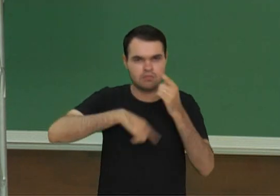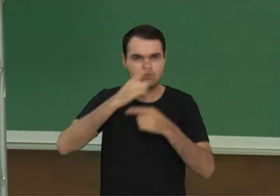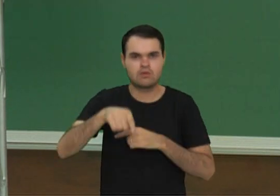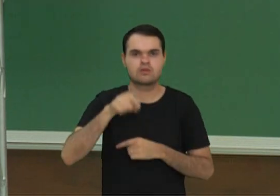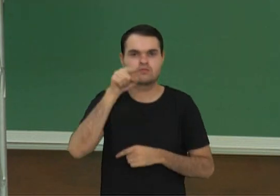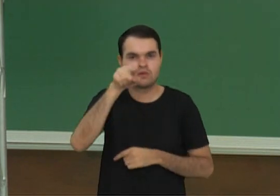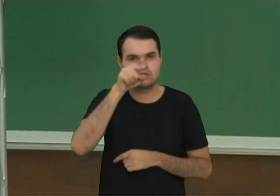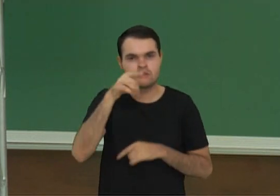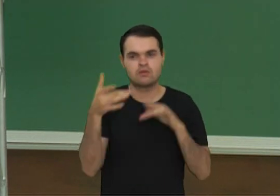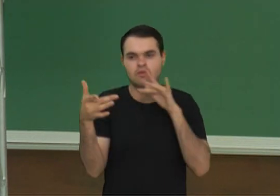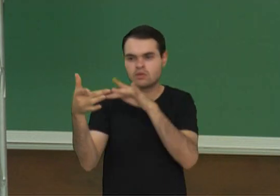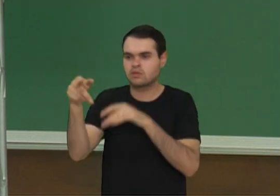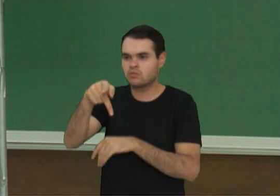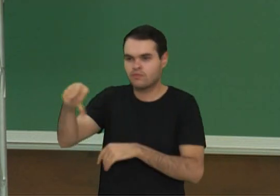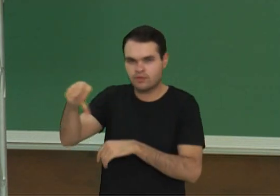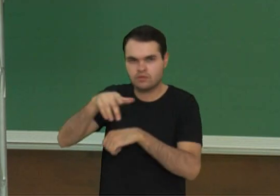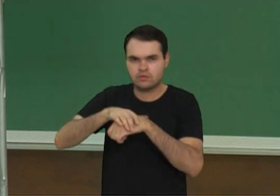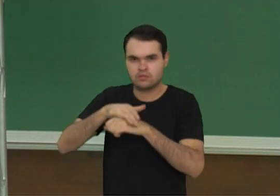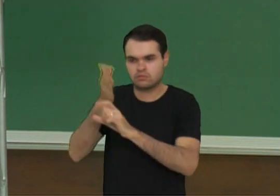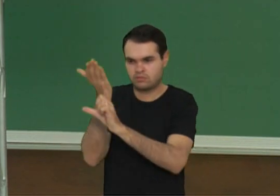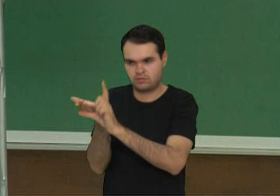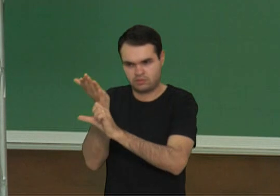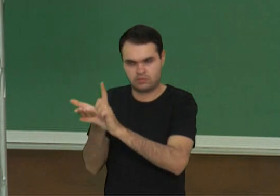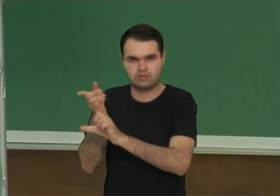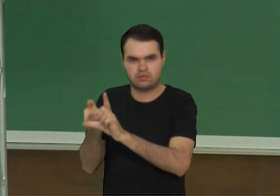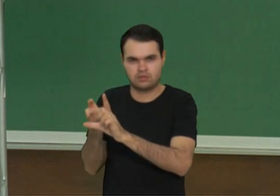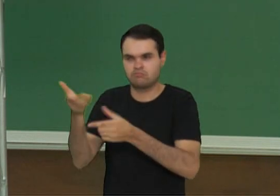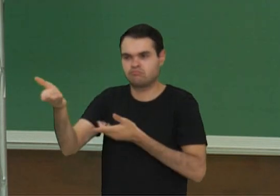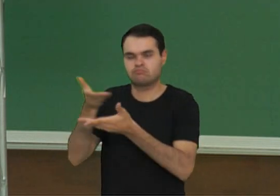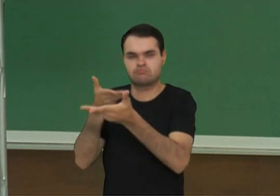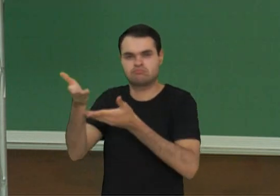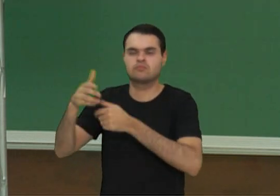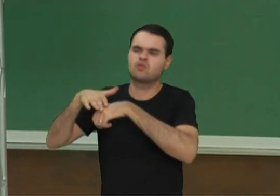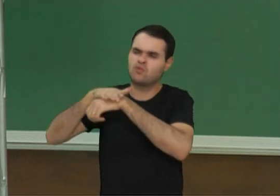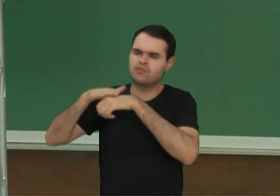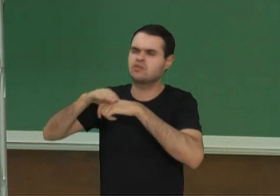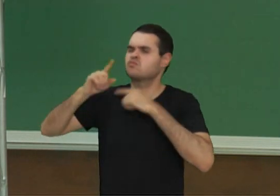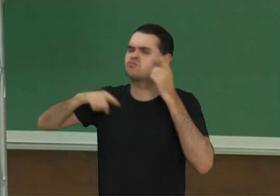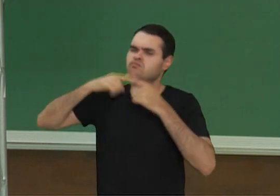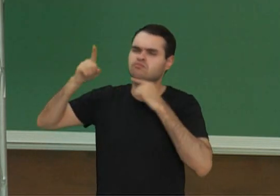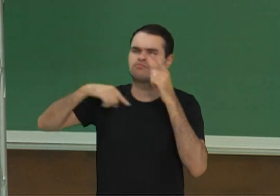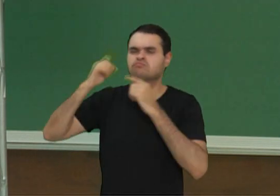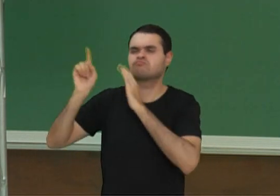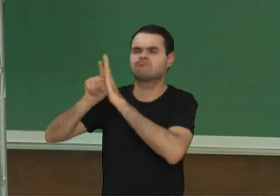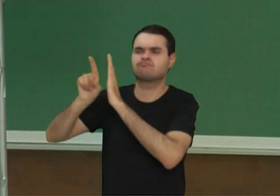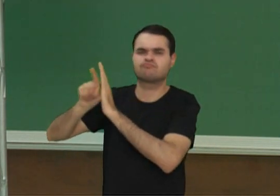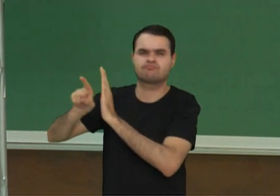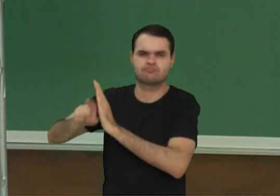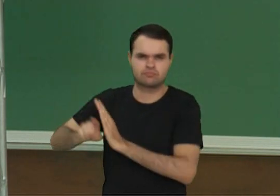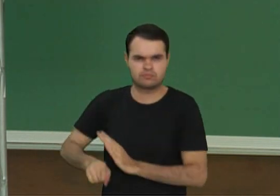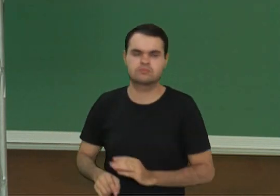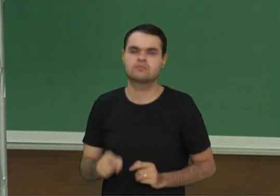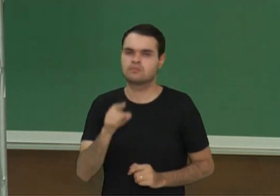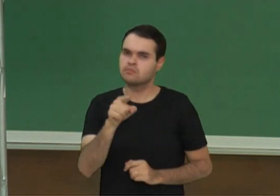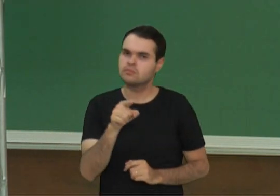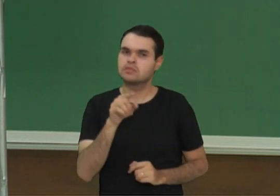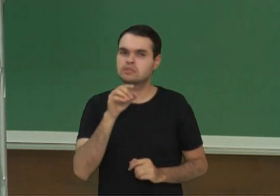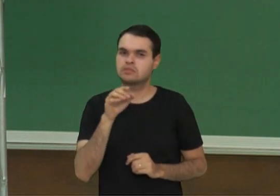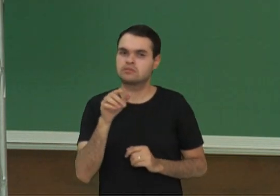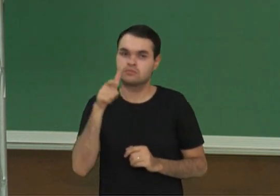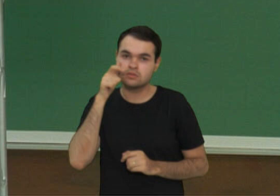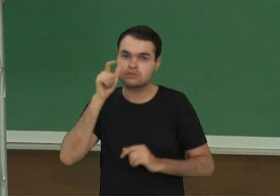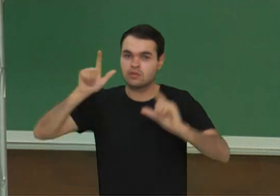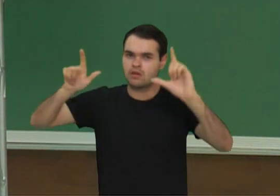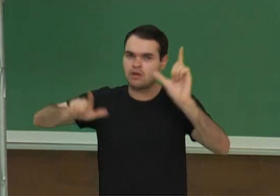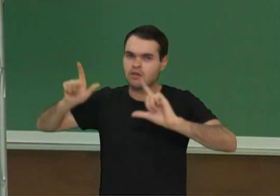contato com o seu professor ou professora via Google Classroom, interagir com ele, tirar as suas dúvidas. E caso você esteja